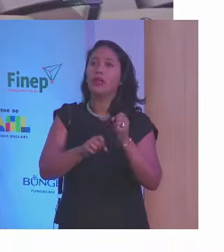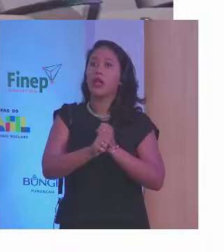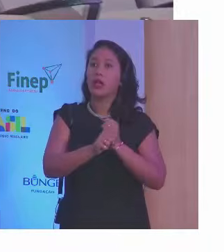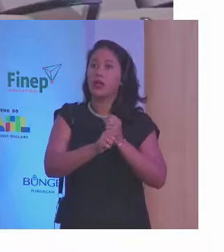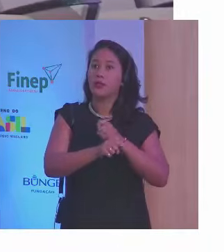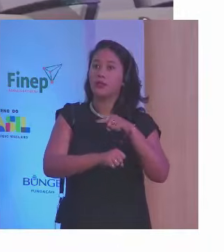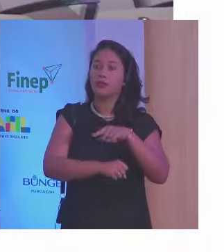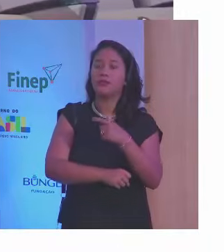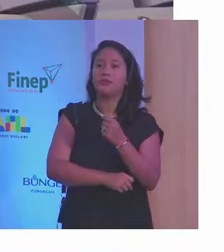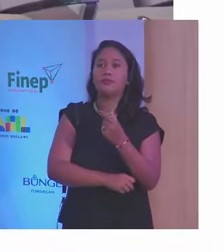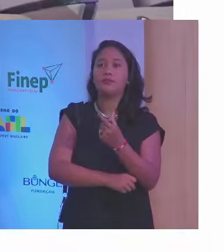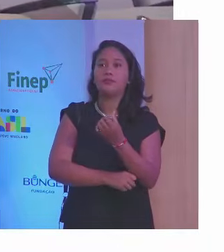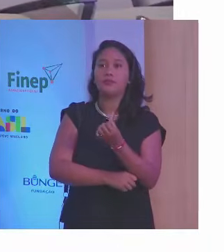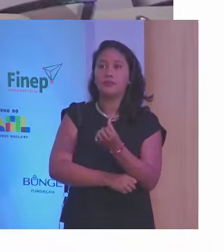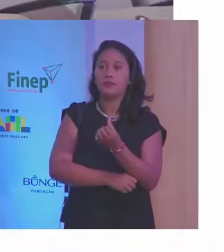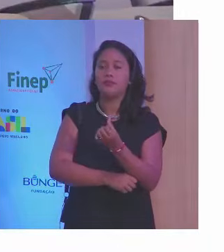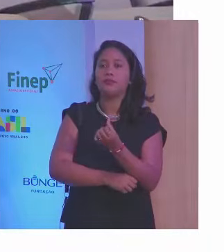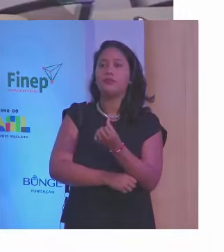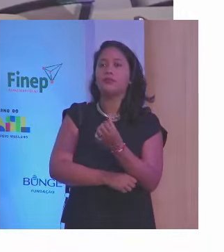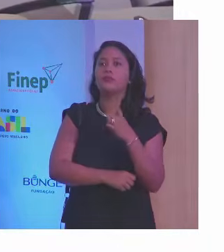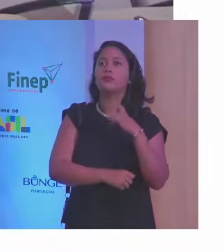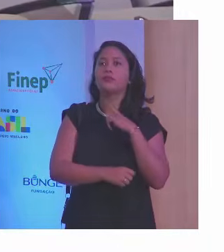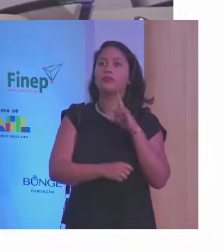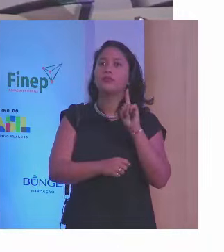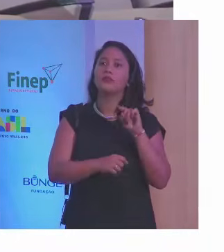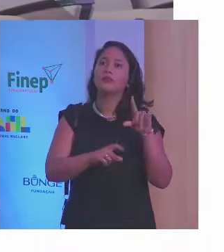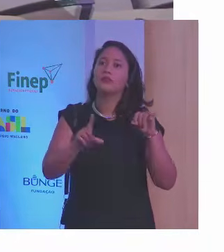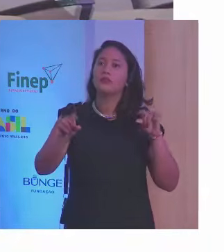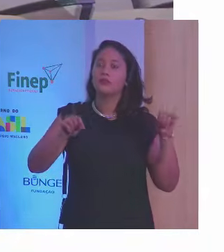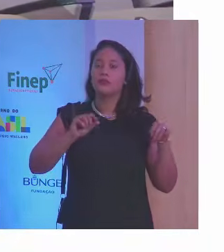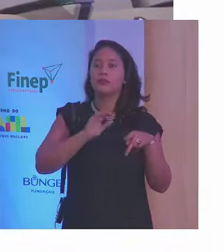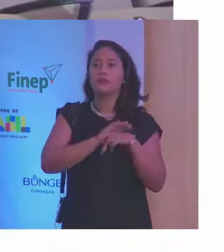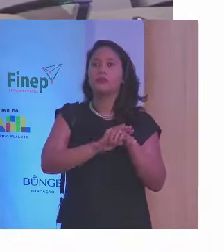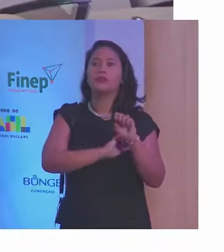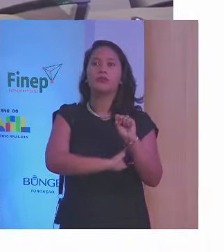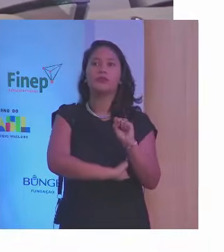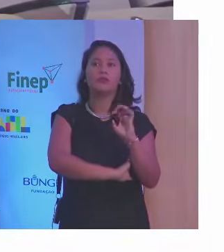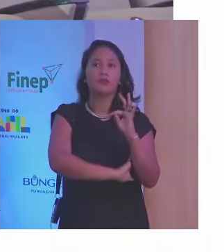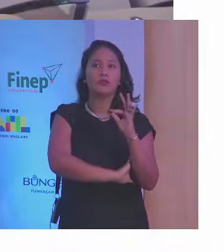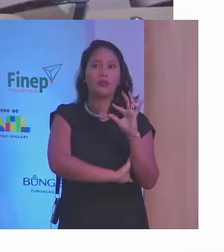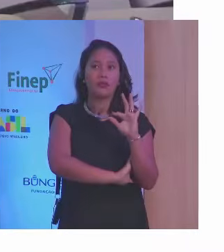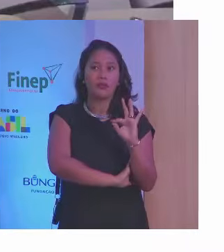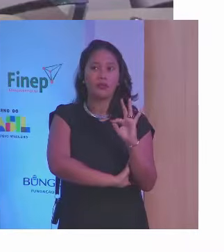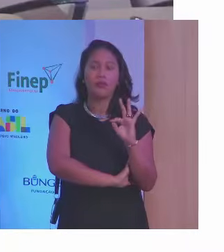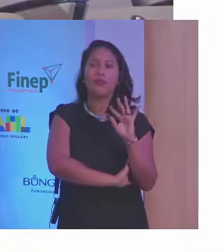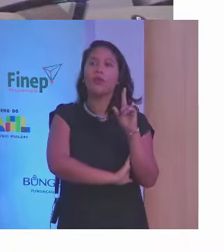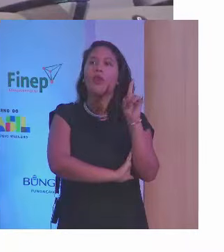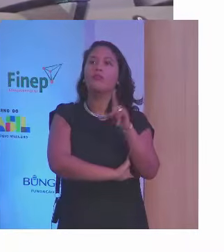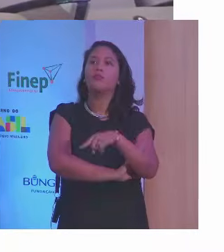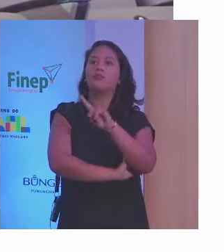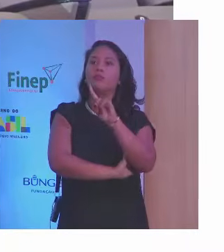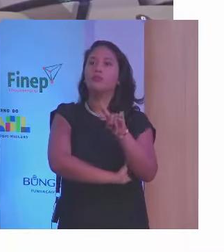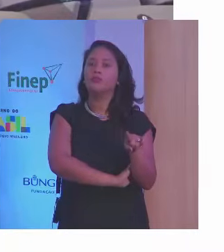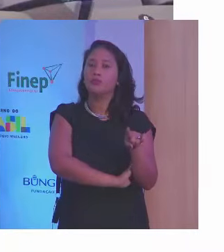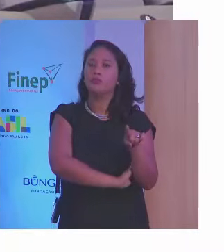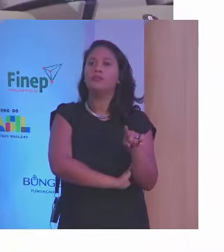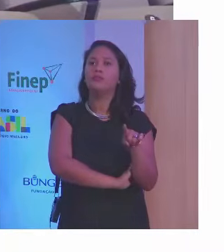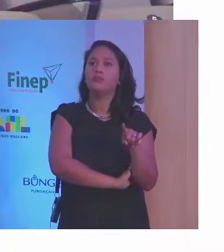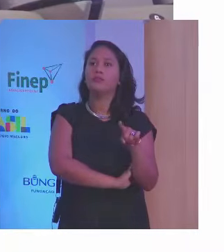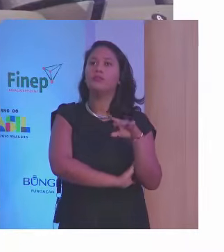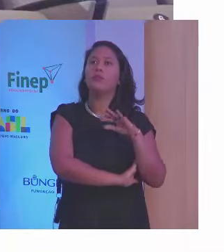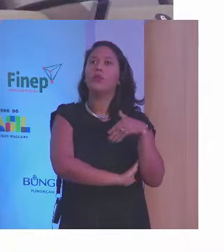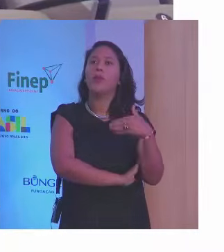de 2026, saiu uma decisão, né, do Supremo Tribunal Federal vetando os avanços